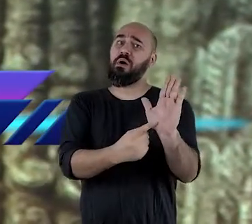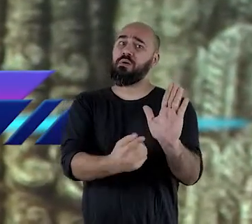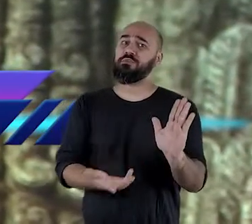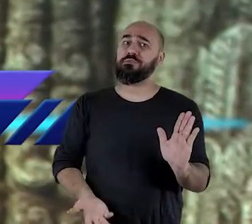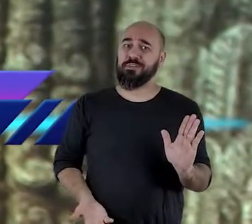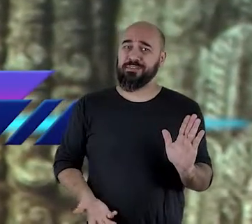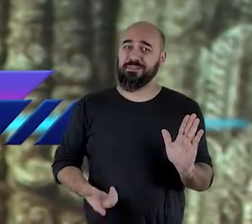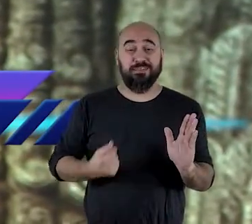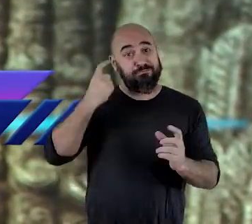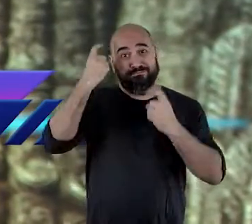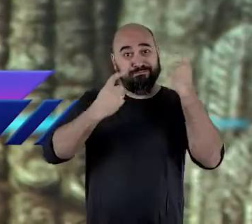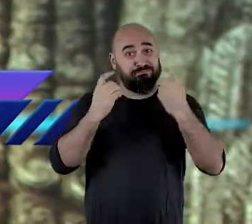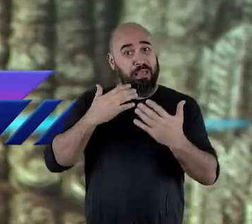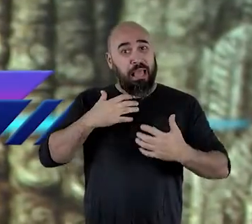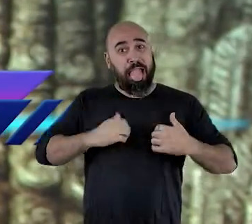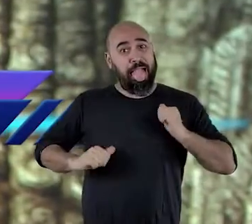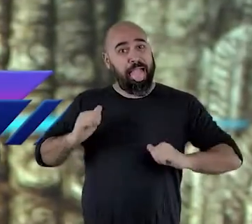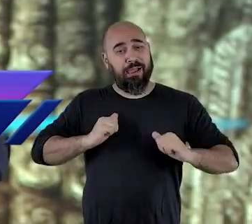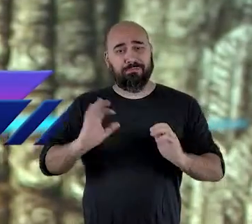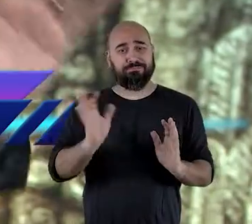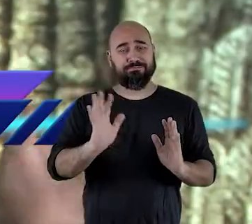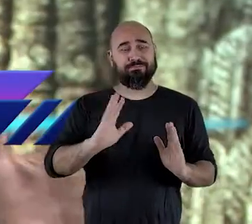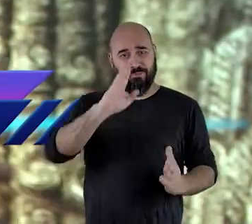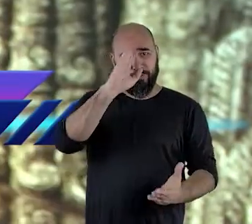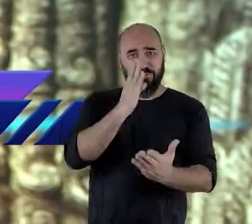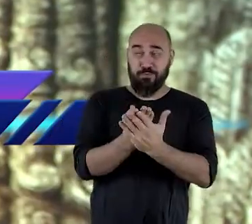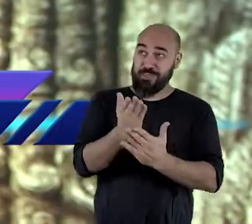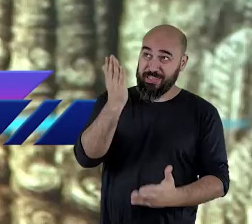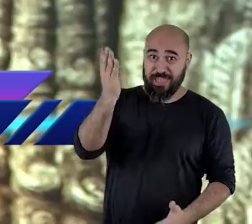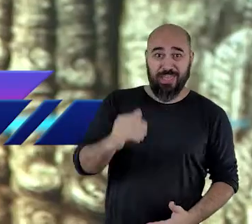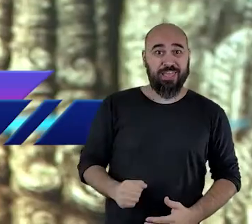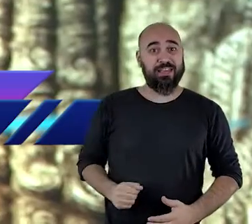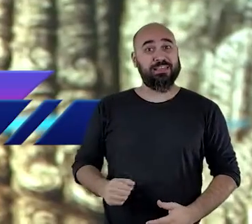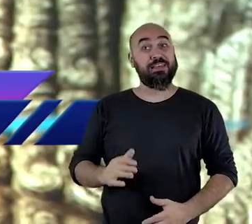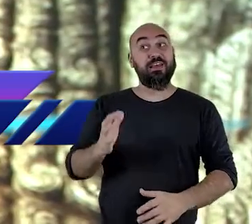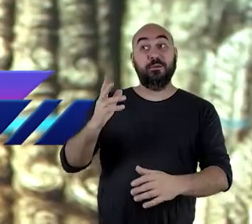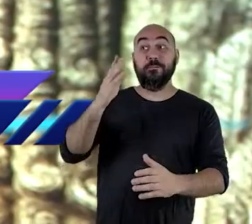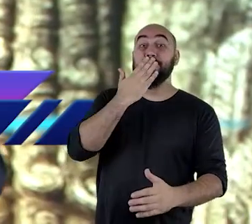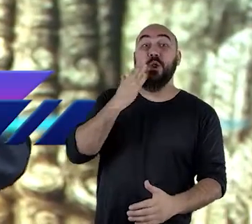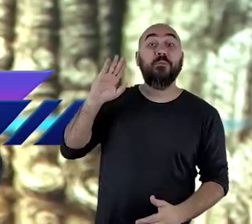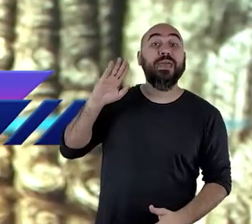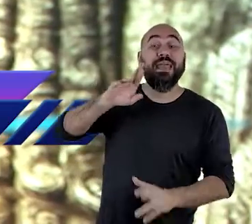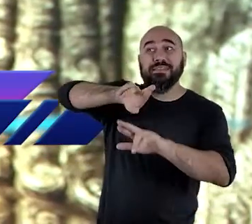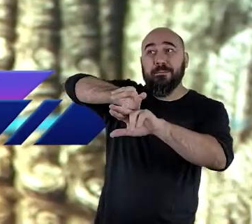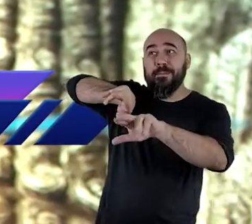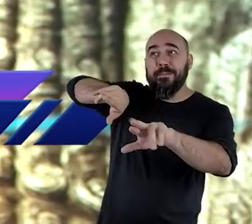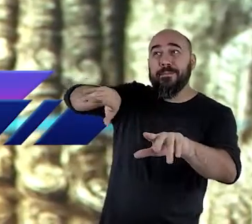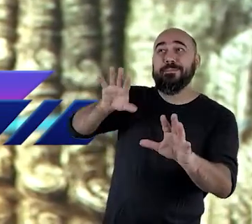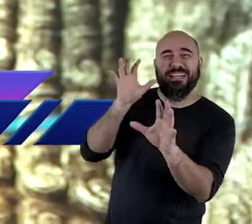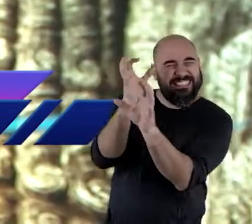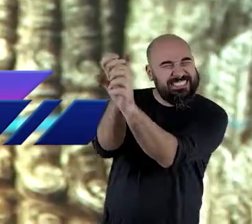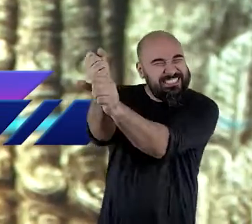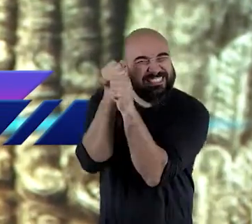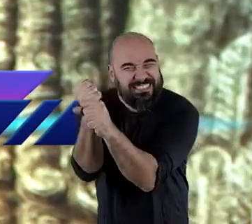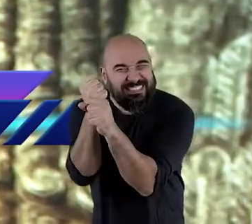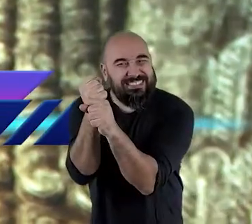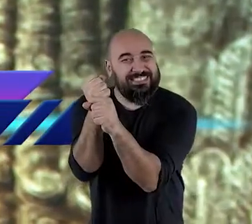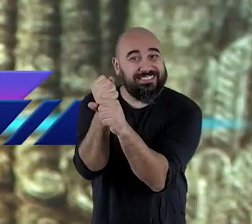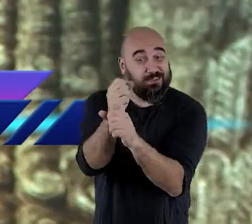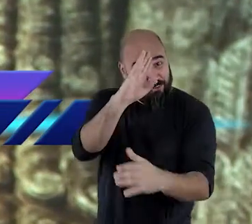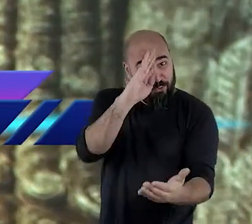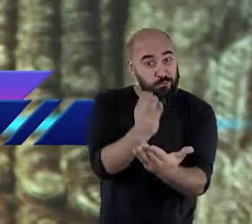você. Então, confie nele. Agarre-se nas promessas do Senhor e marche neste mundo